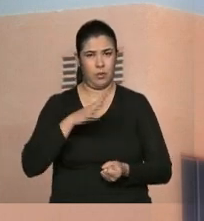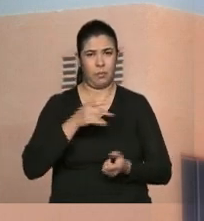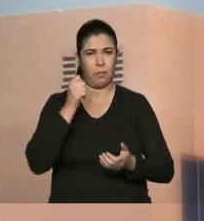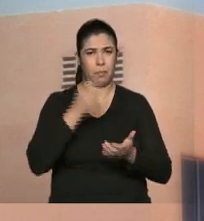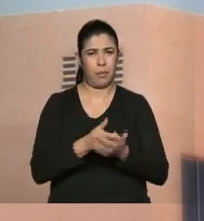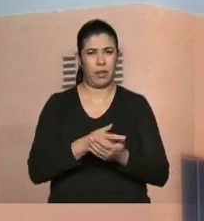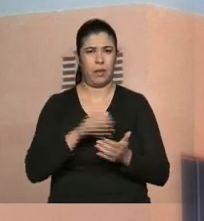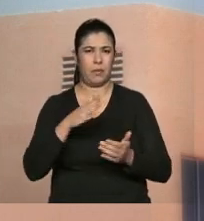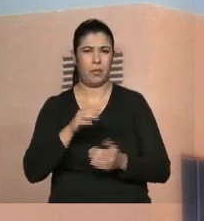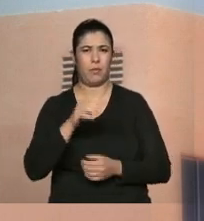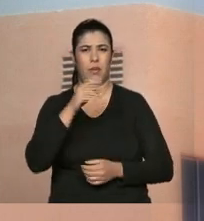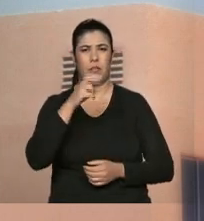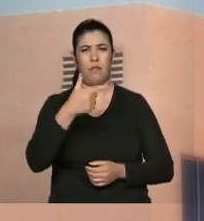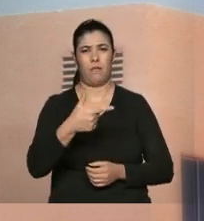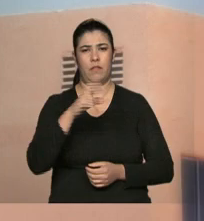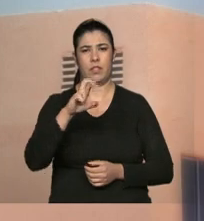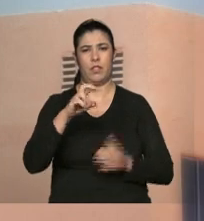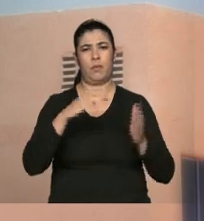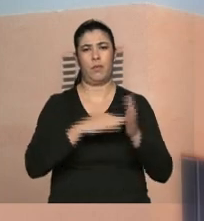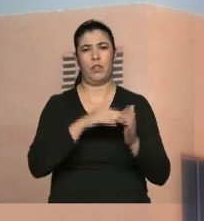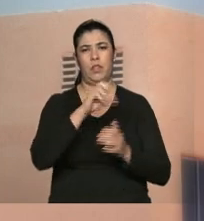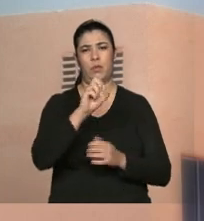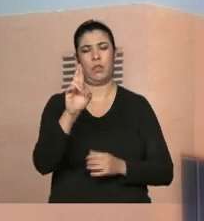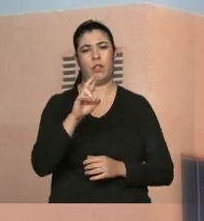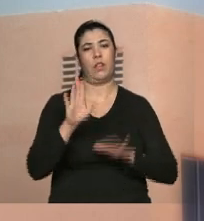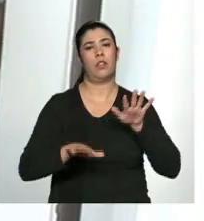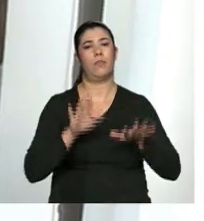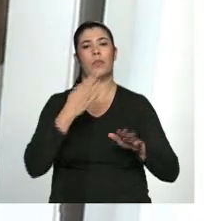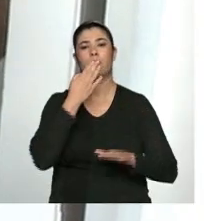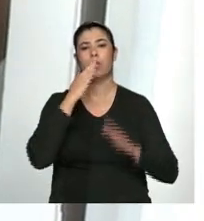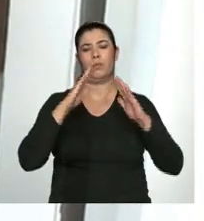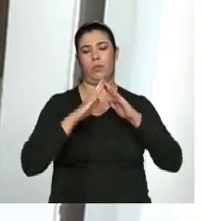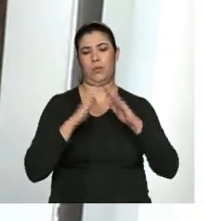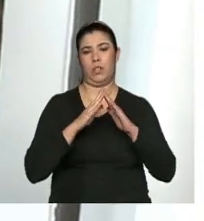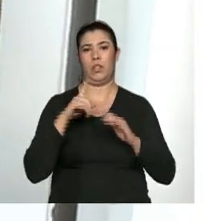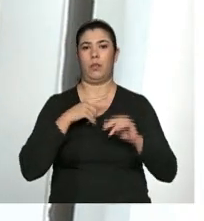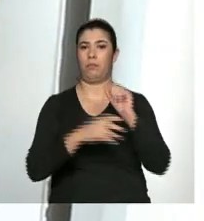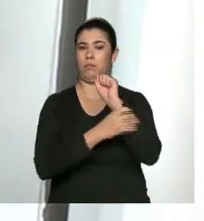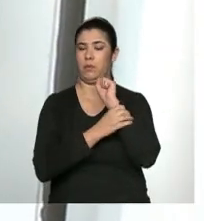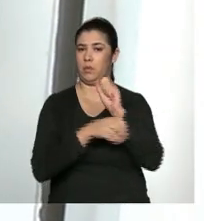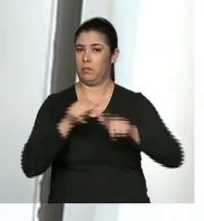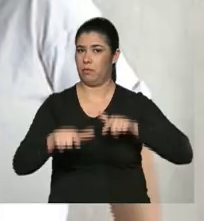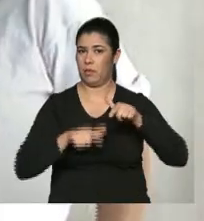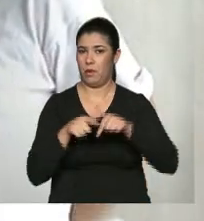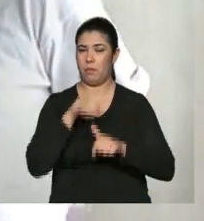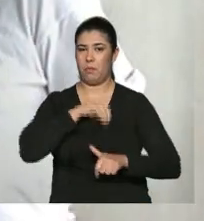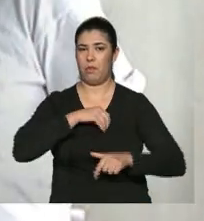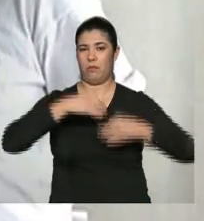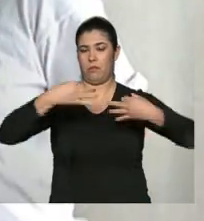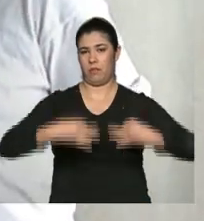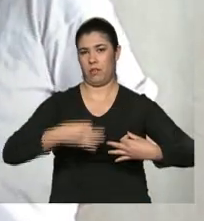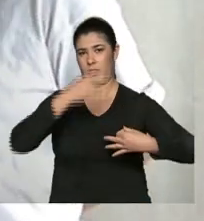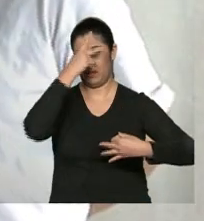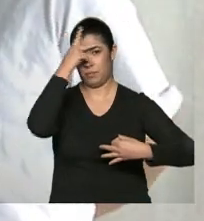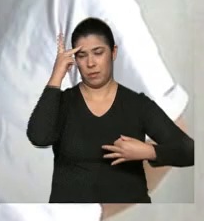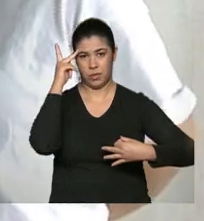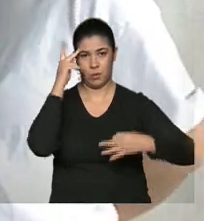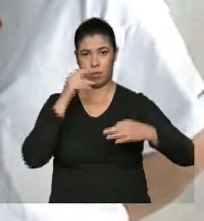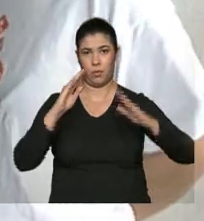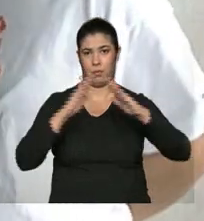R$ 25 e R$ 80, dependendo da moradia. Para garantir trabalho e renda, os moradores criaram